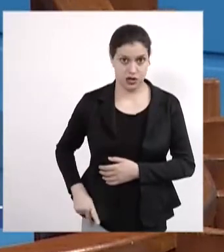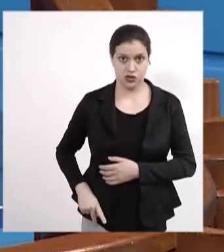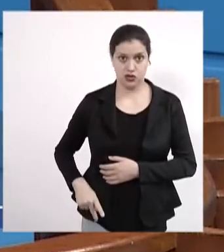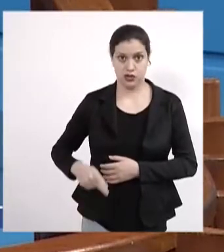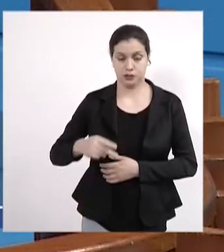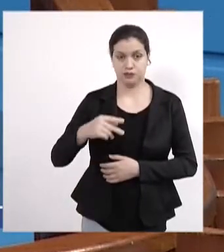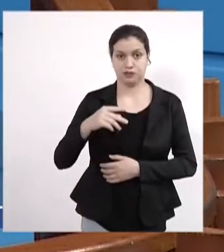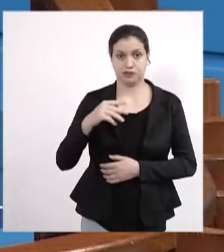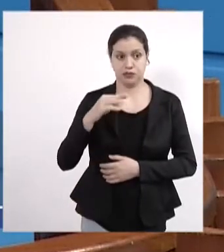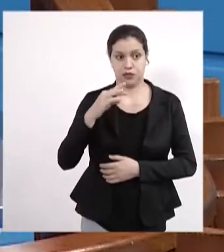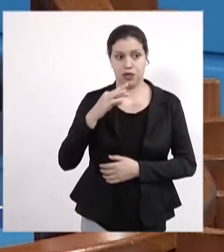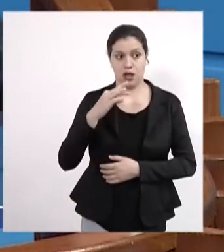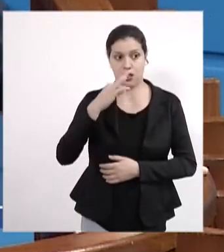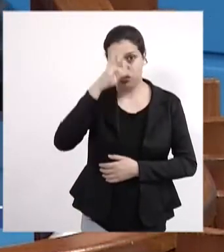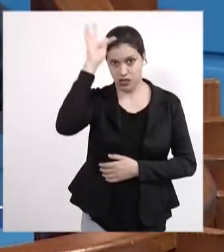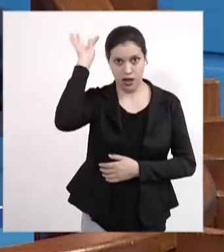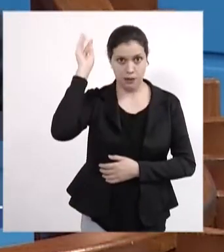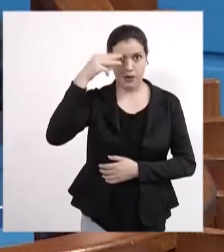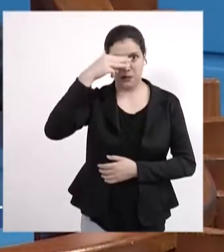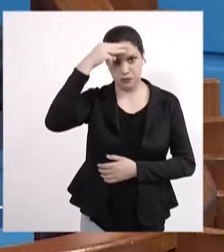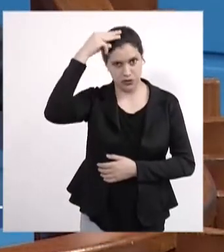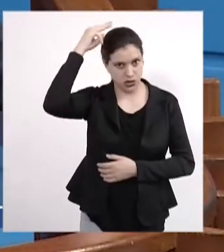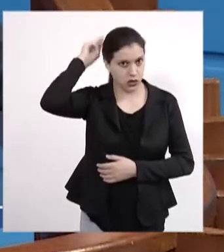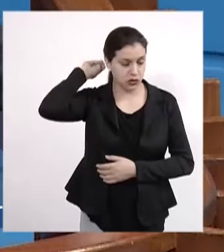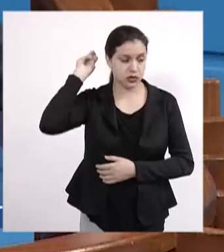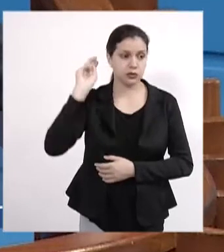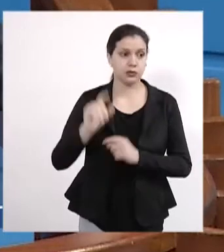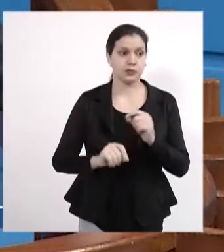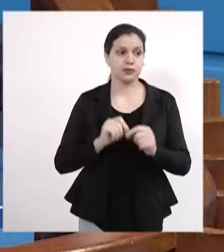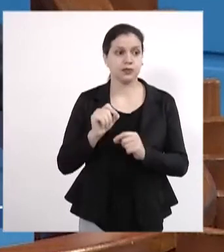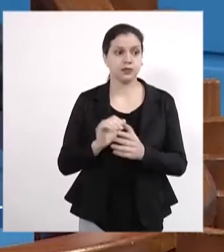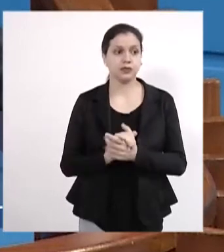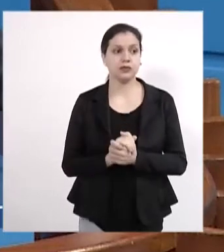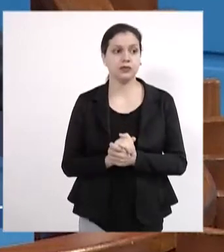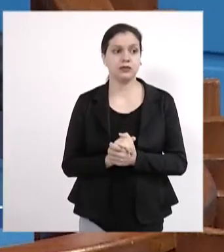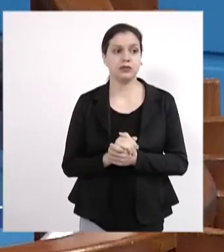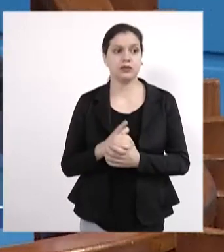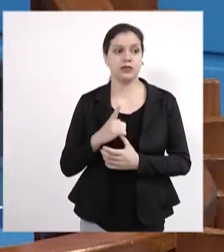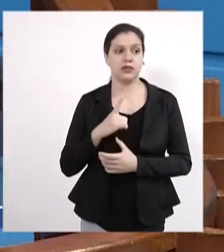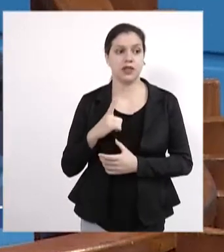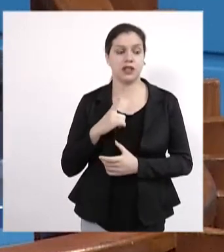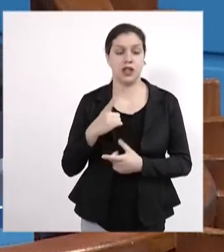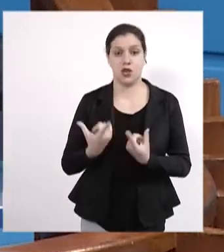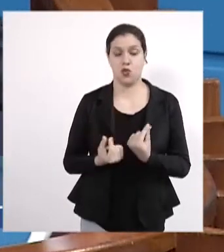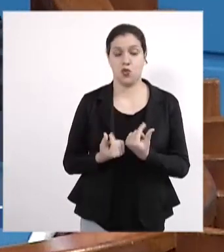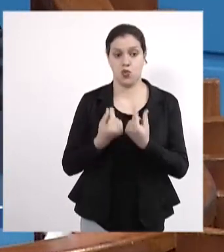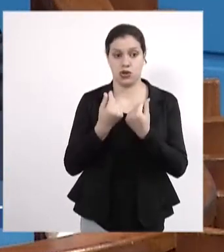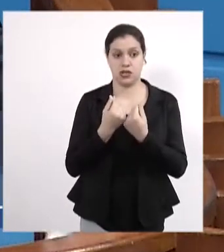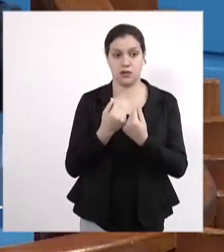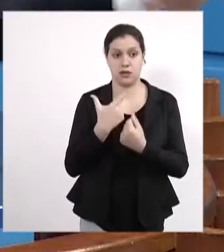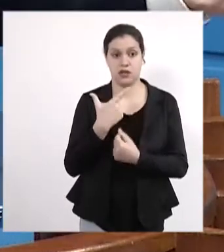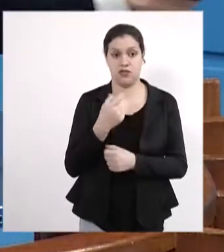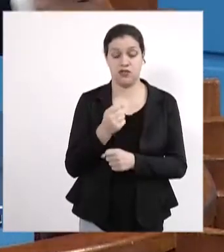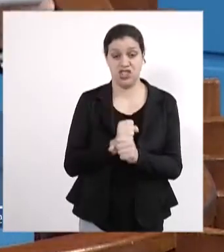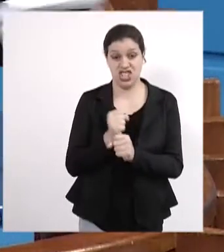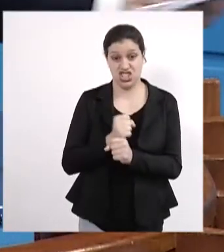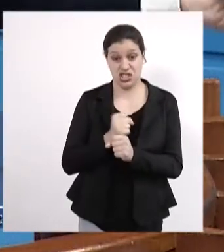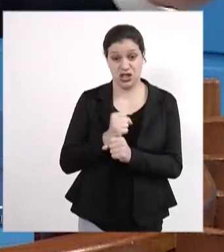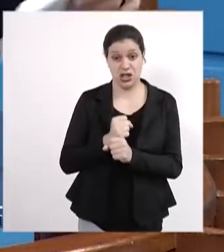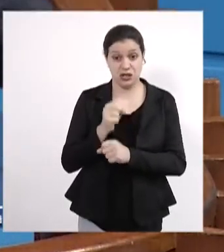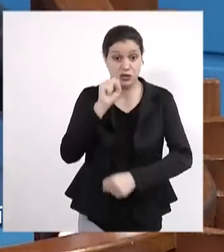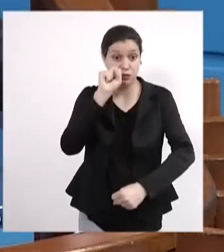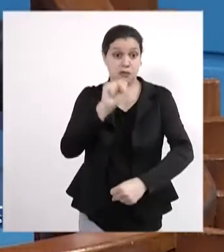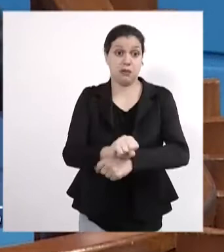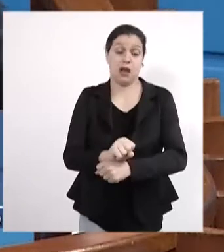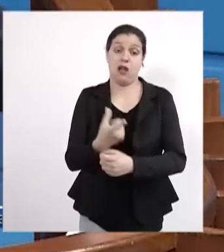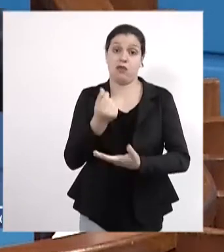Eles aprovaram uma PEC que congelou o orçamento da União por 20 anos. E agora